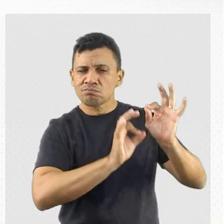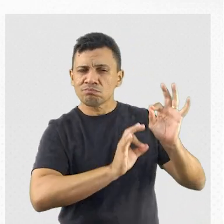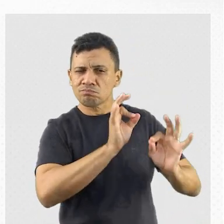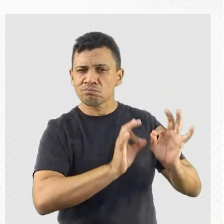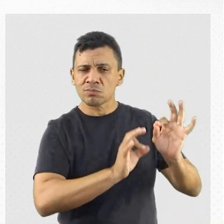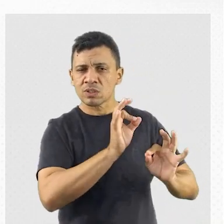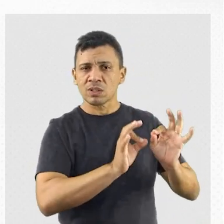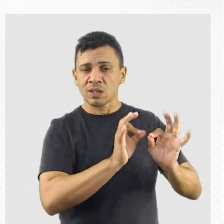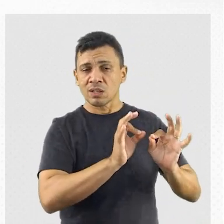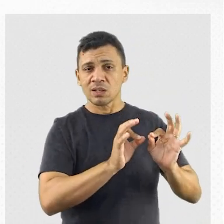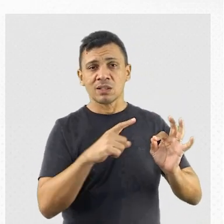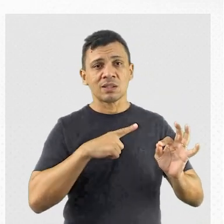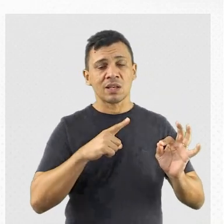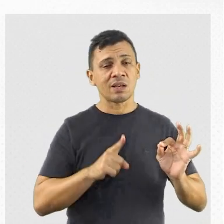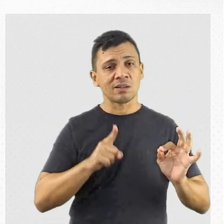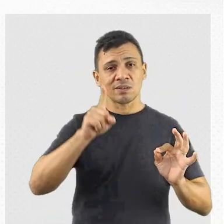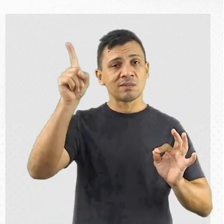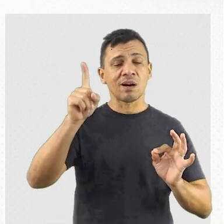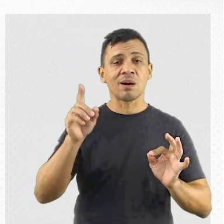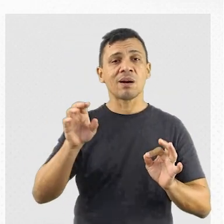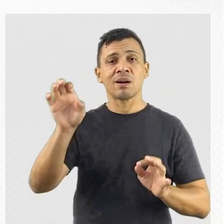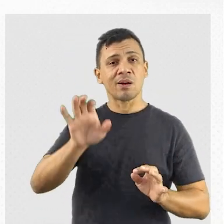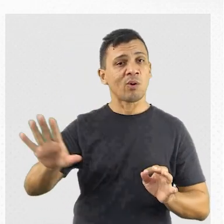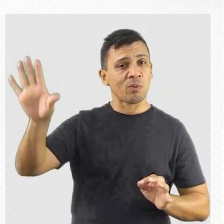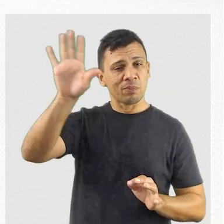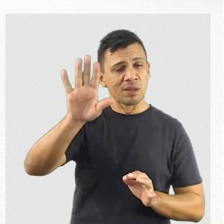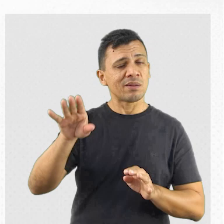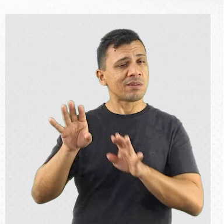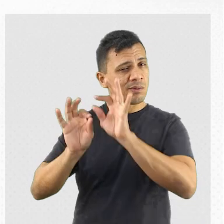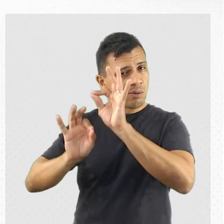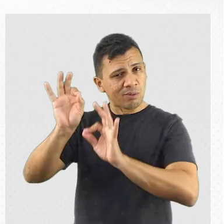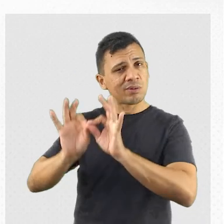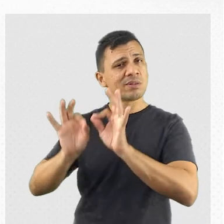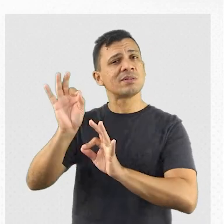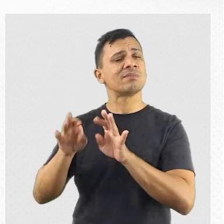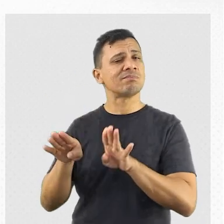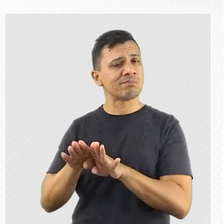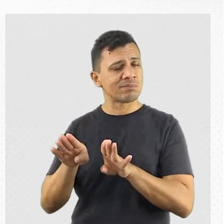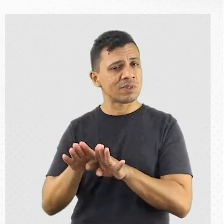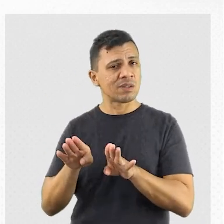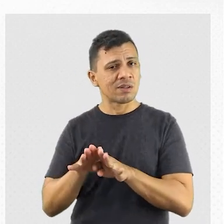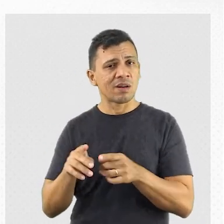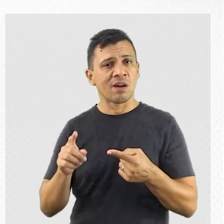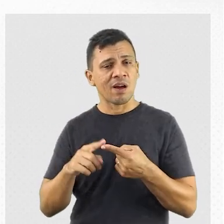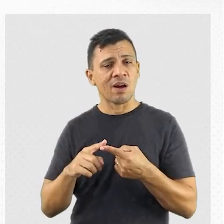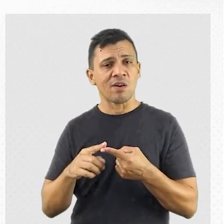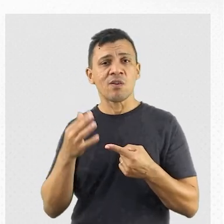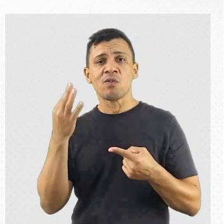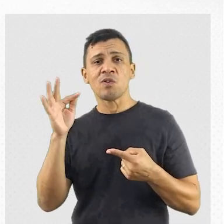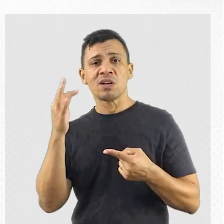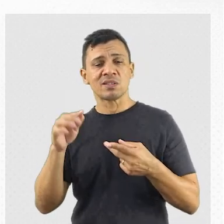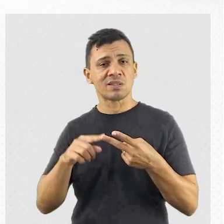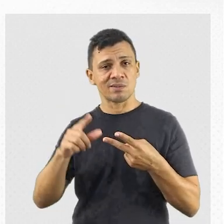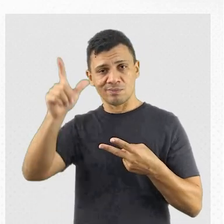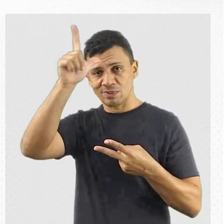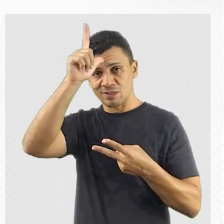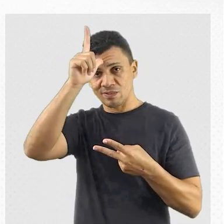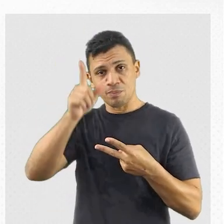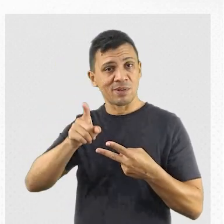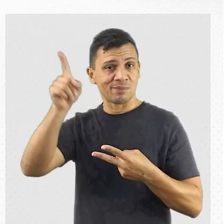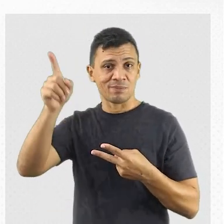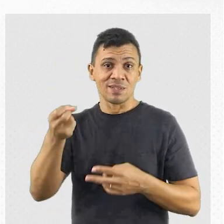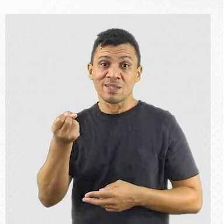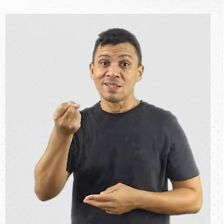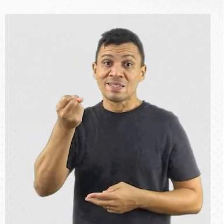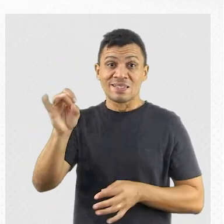indivíduos que unidos formam a sociedade, ou é a sociedade com seus padrões formativos que vai determinar quem esses